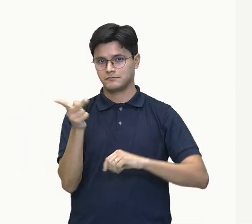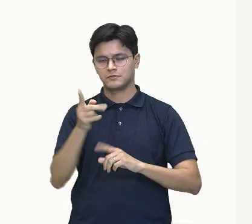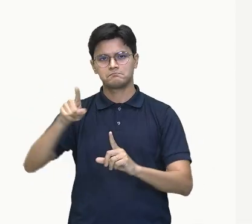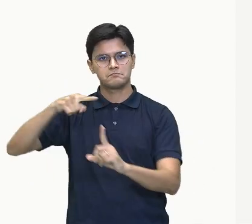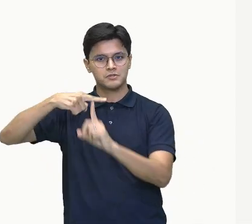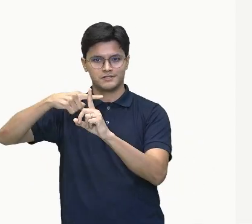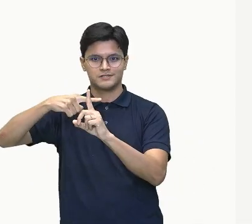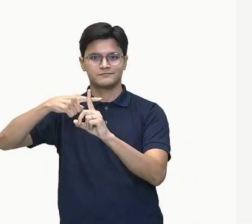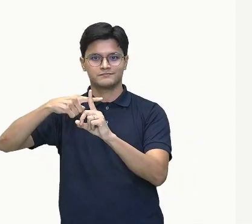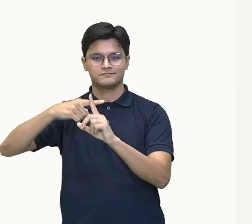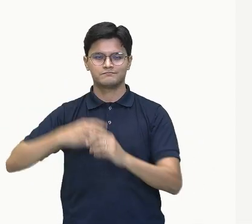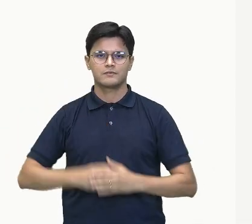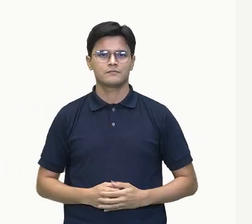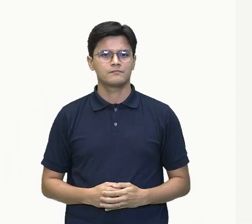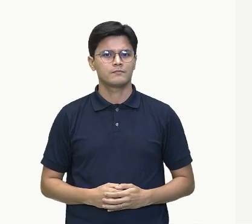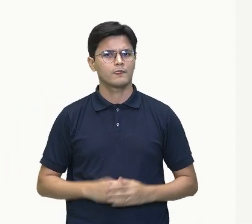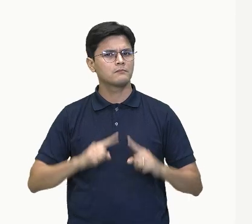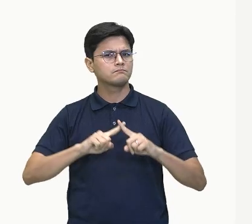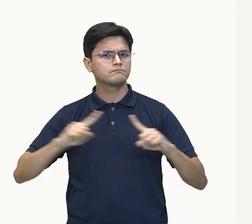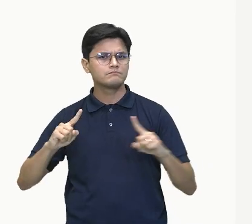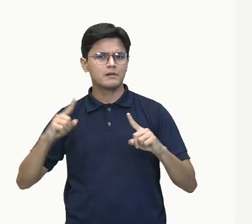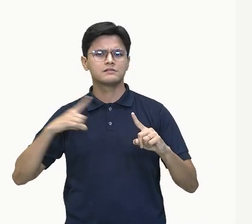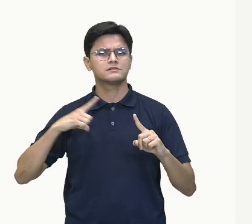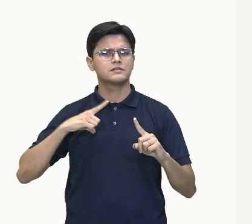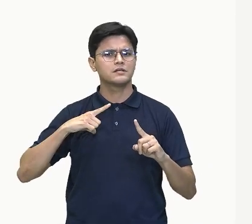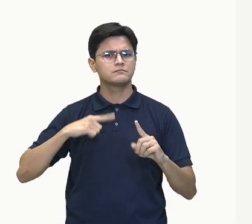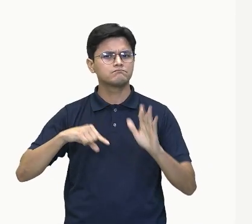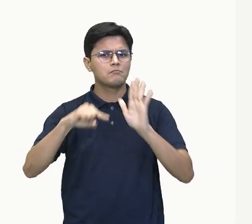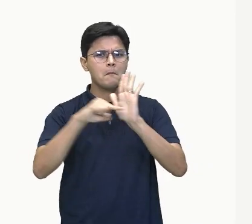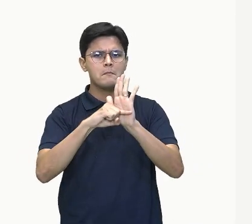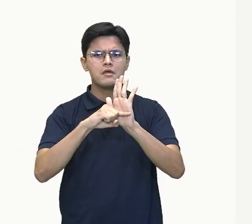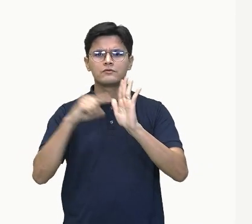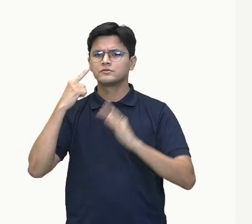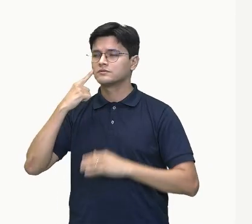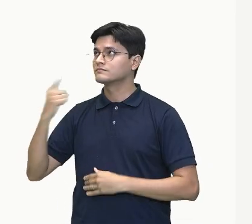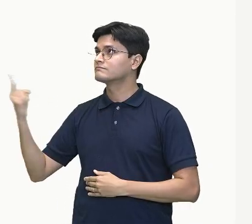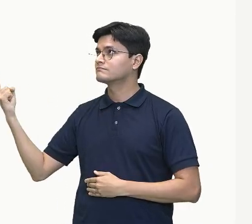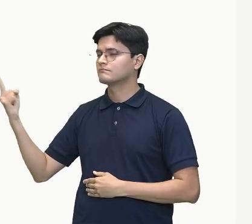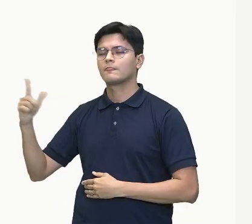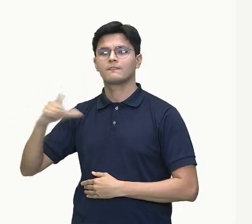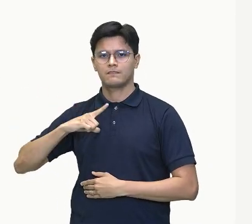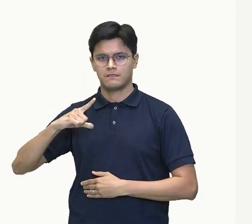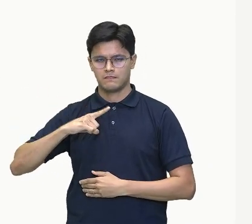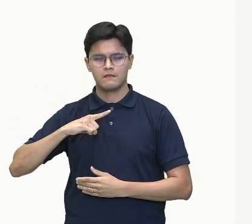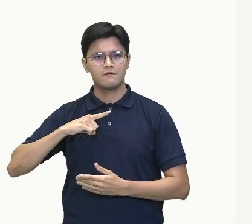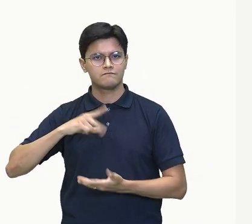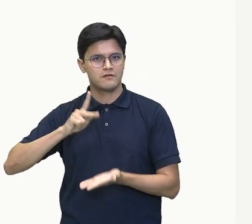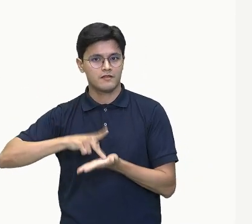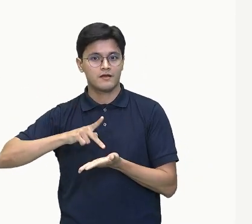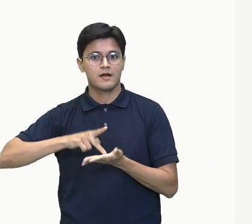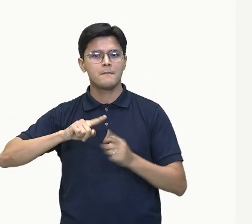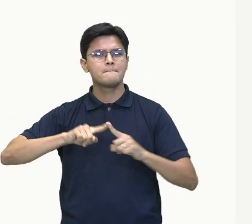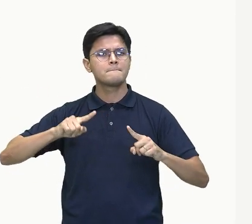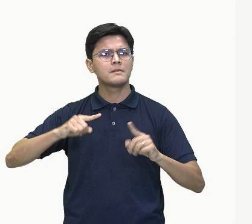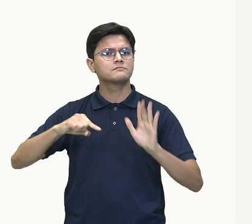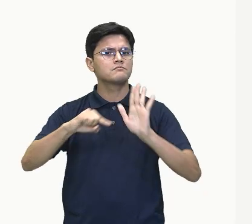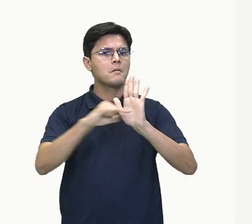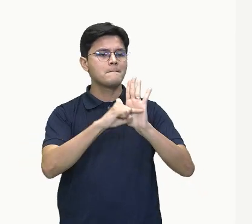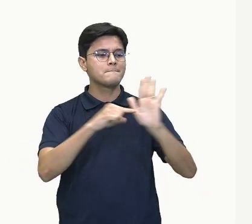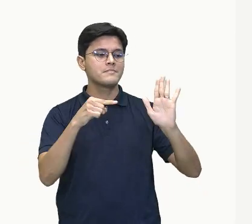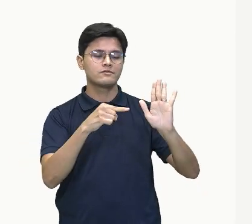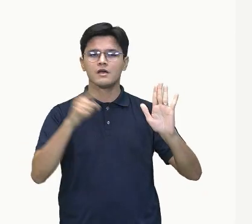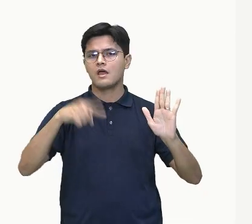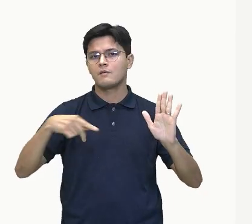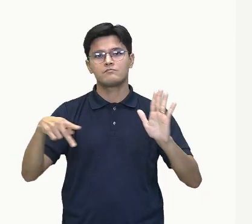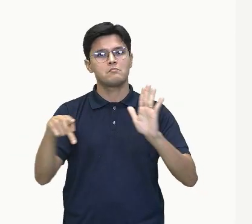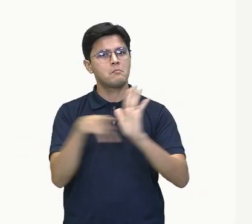na equação tem o sinal de menos. Tem, exatamente, tem. Mas esse menos já é da equação, tá